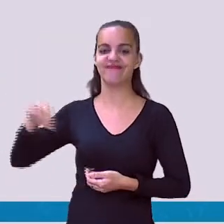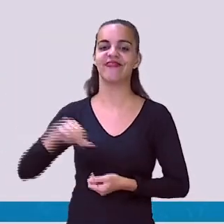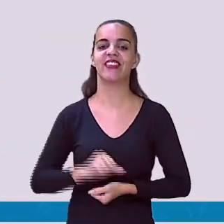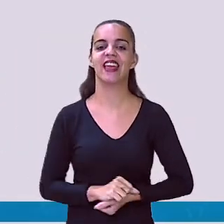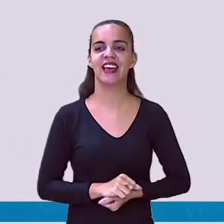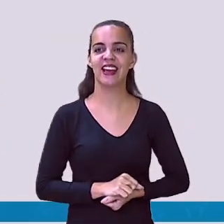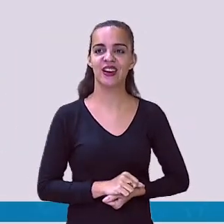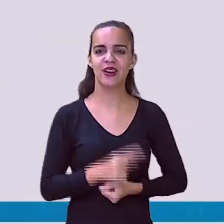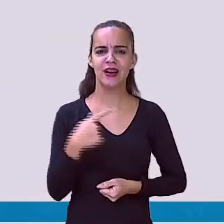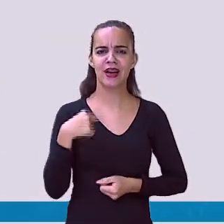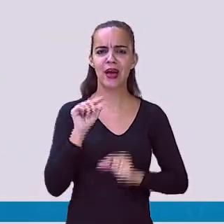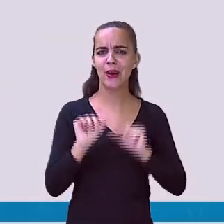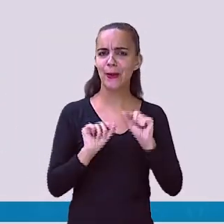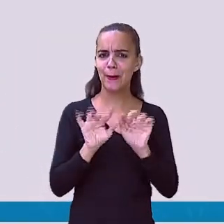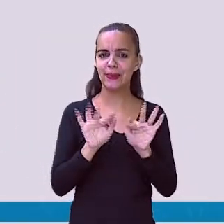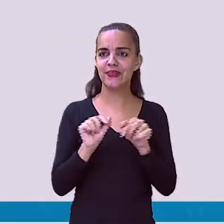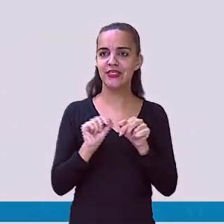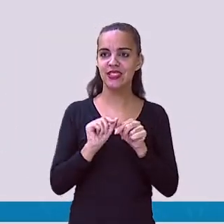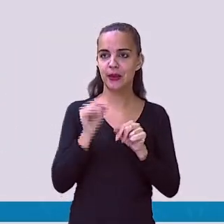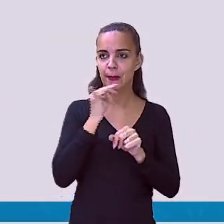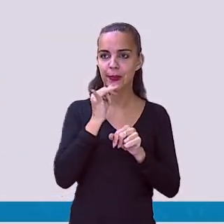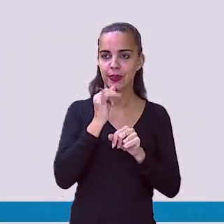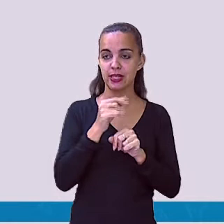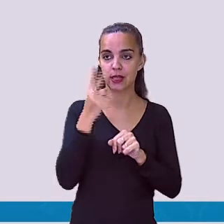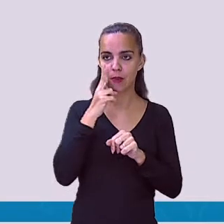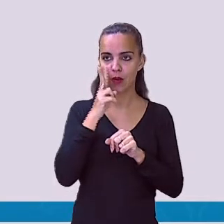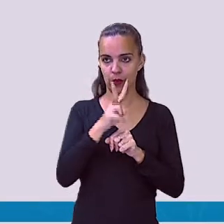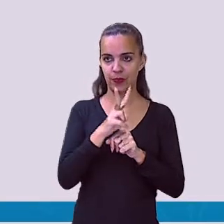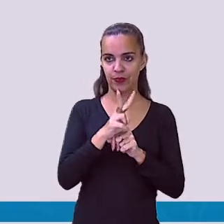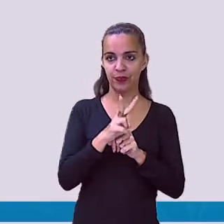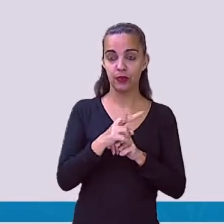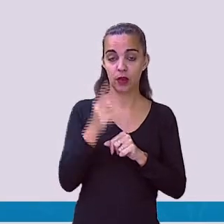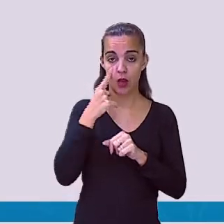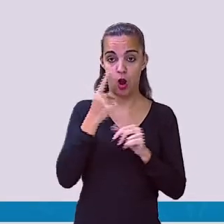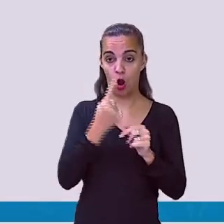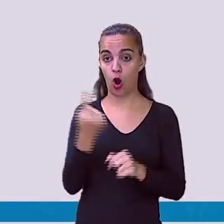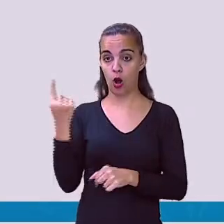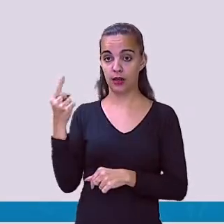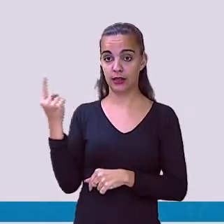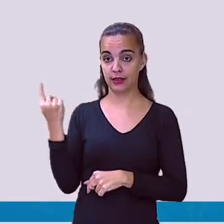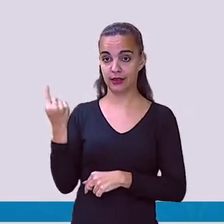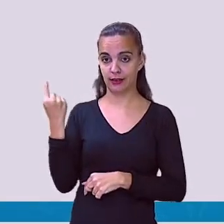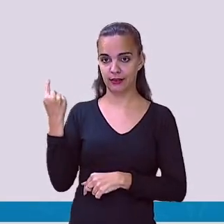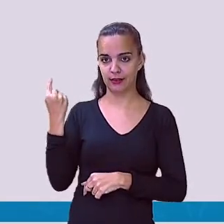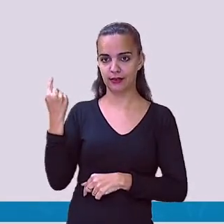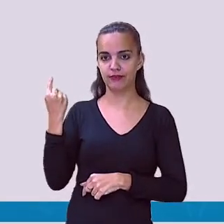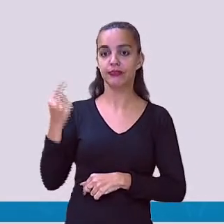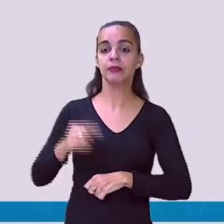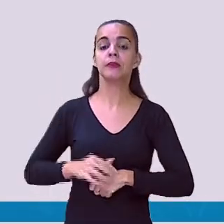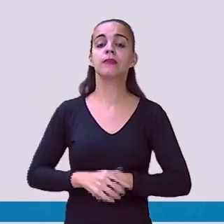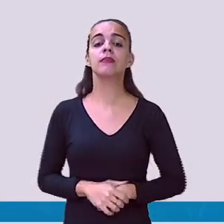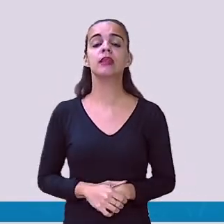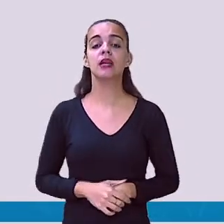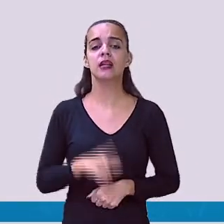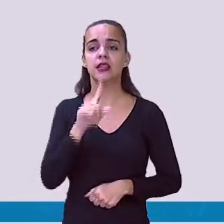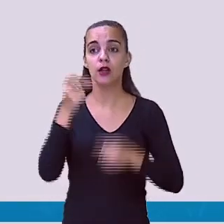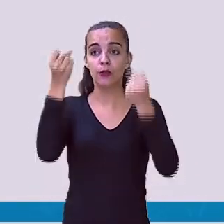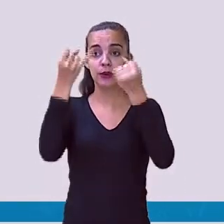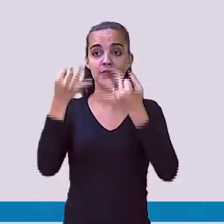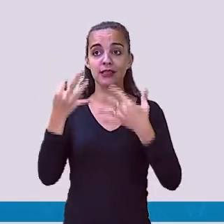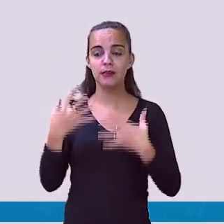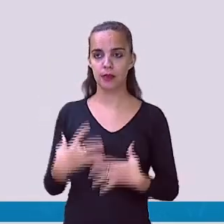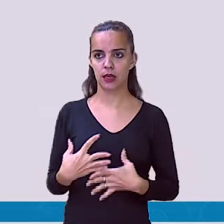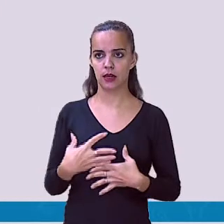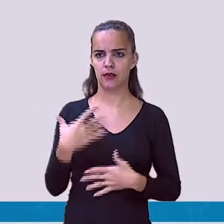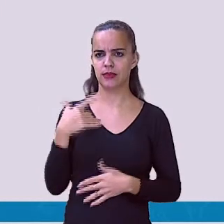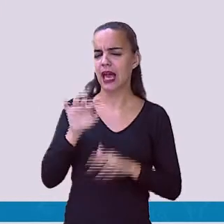destilador. Então, acompanha aqui na tela para você compreender como funciona.